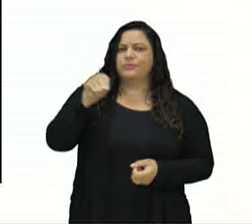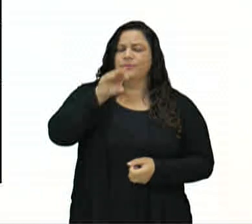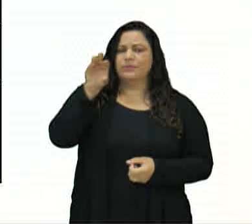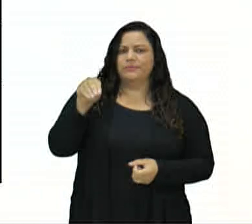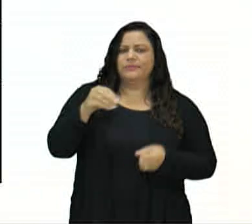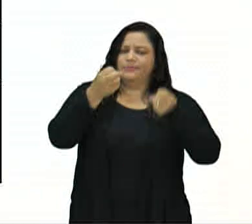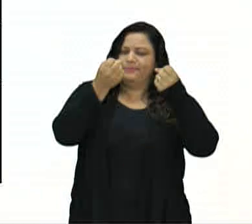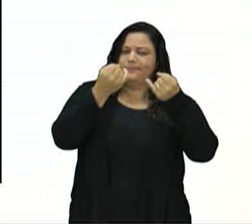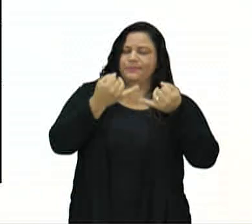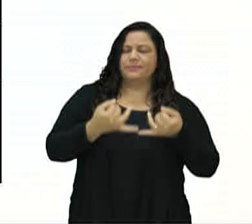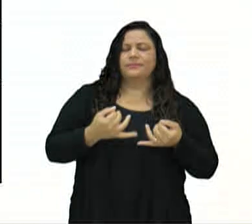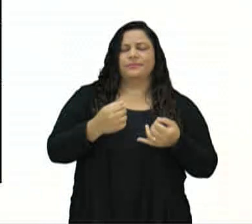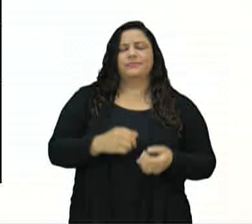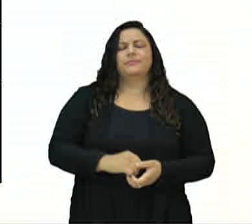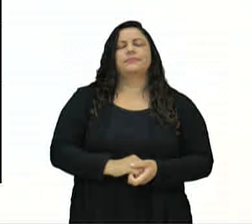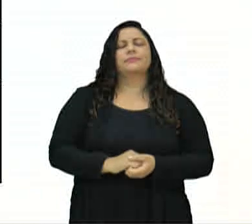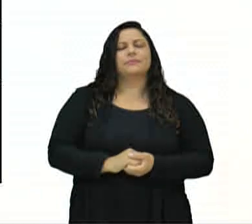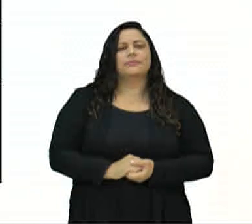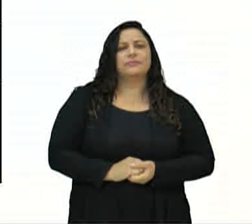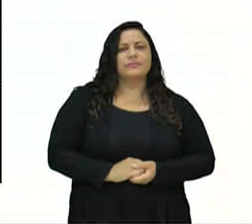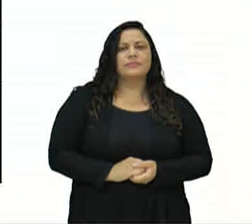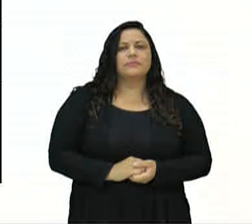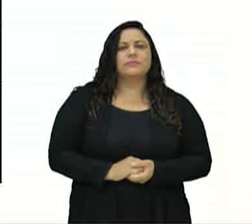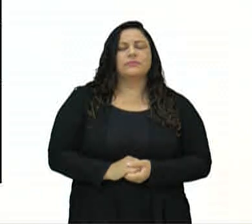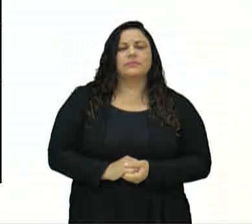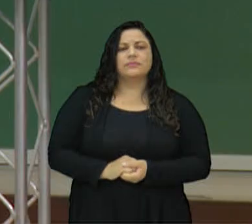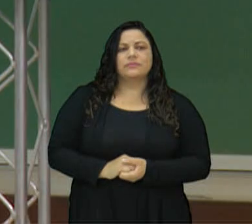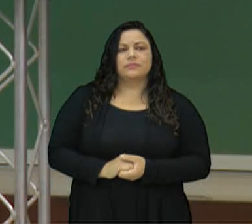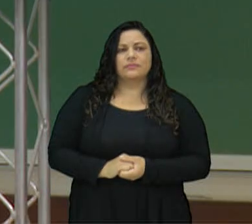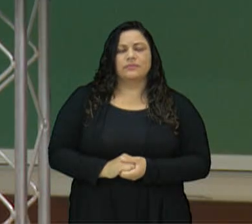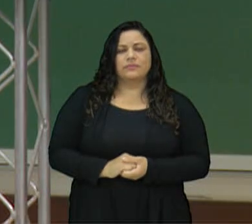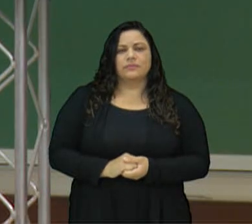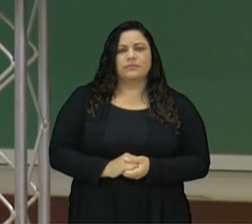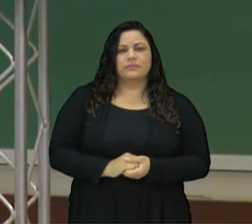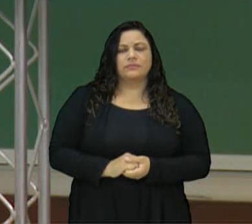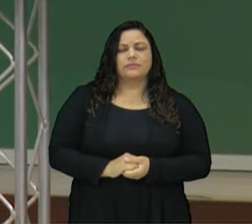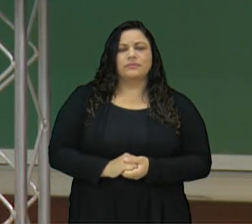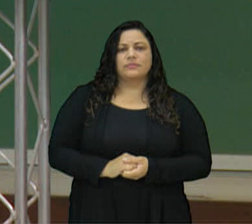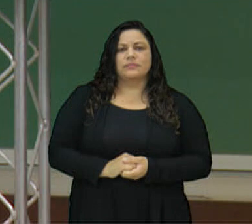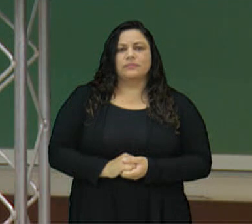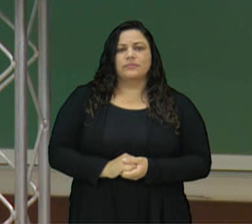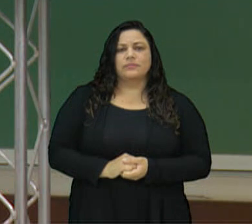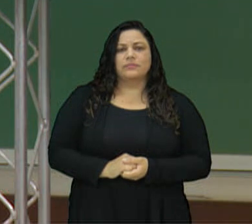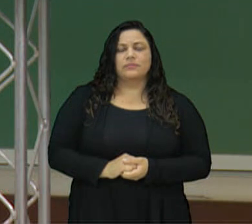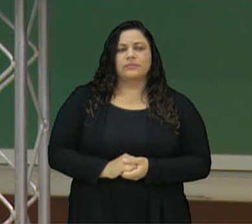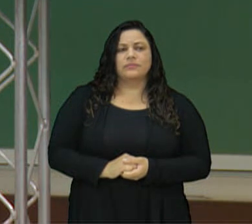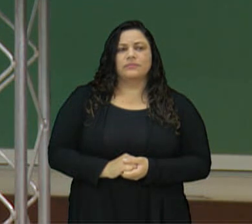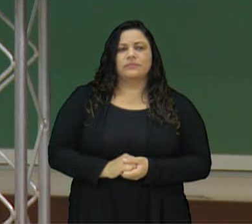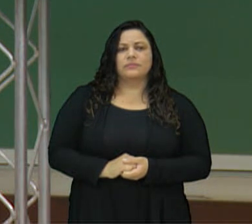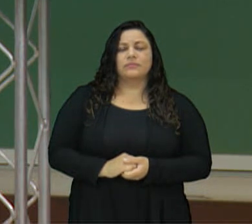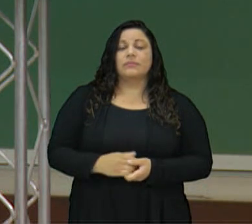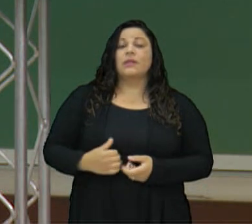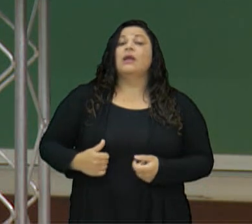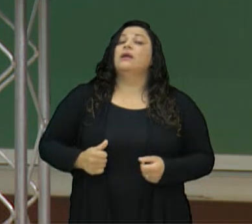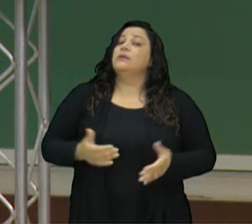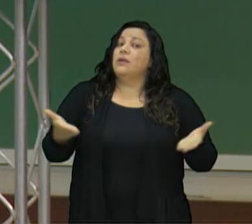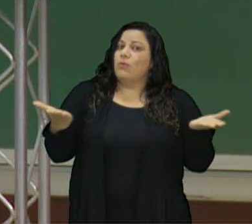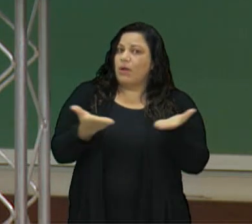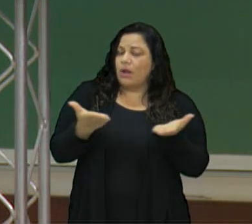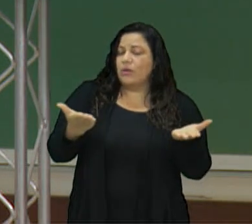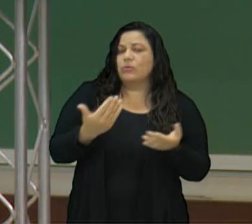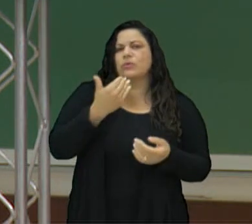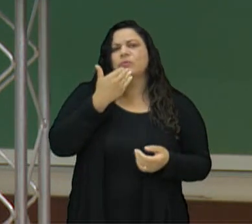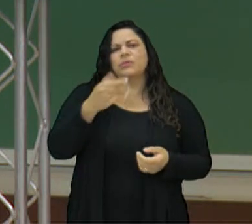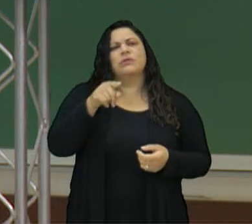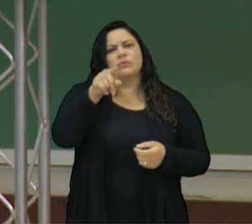vendemos, vosotros vendeis e ellos, ellas e ustedes vendem, certo? Eu peço agora para vocês